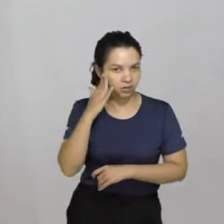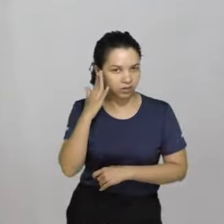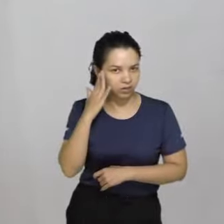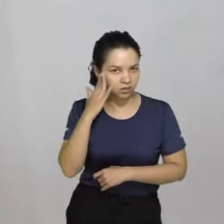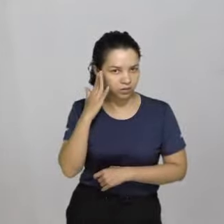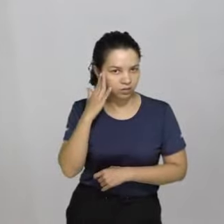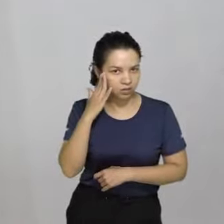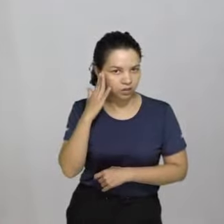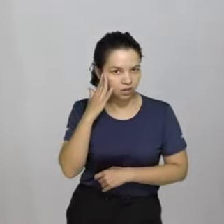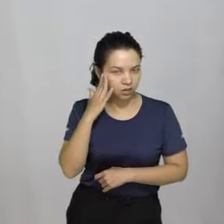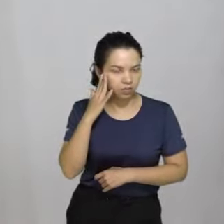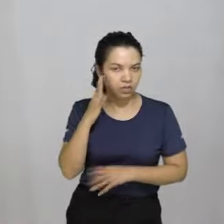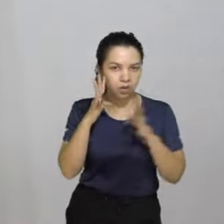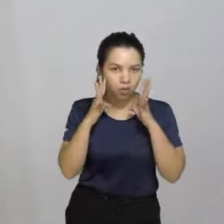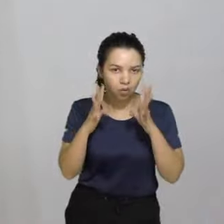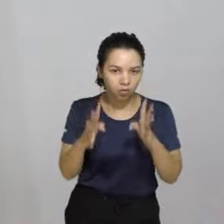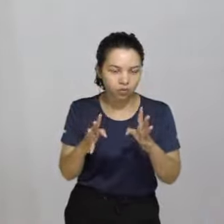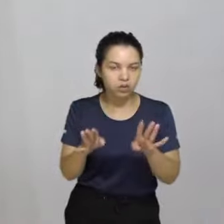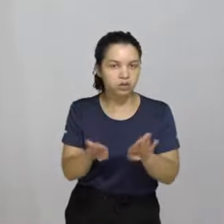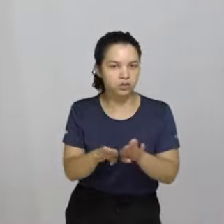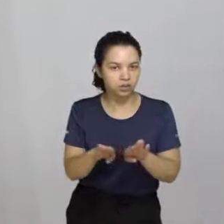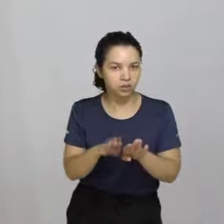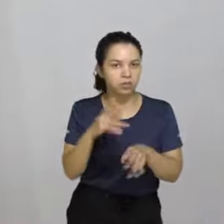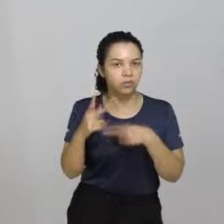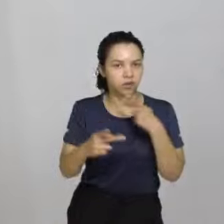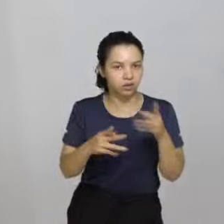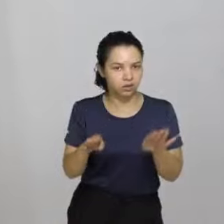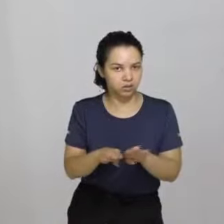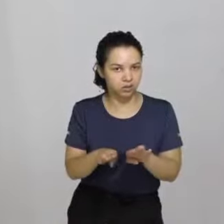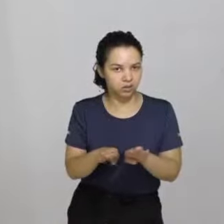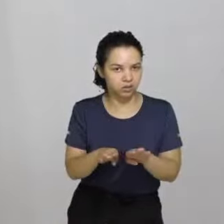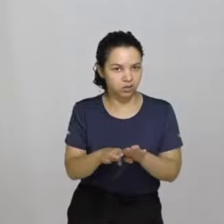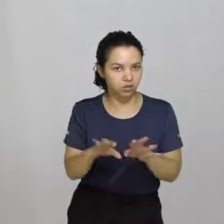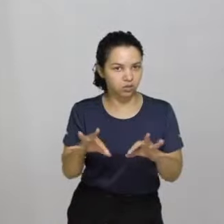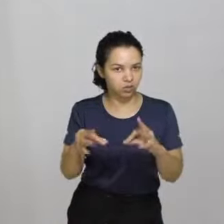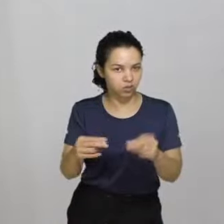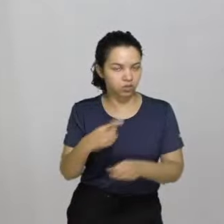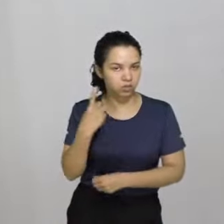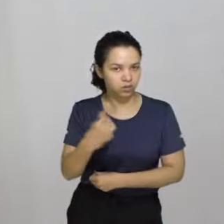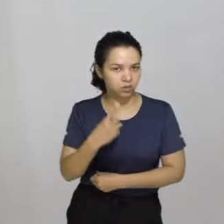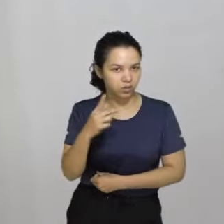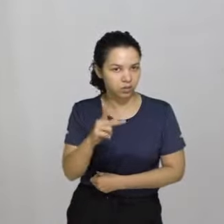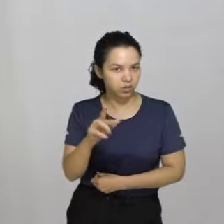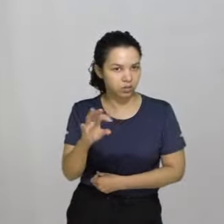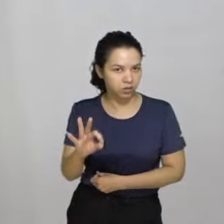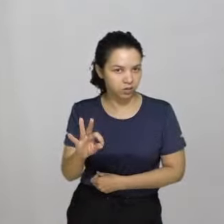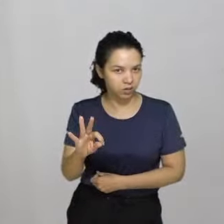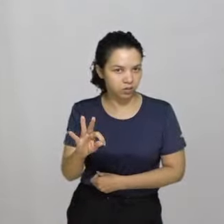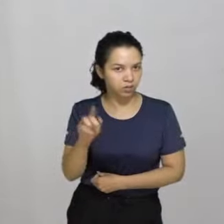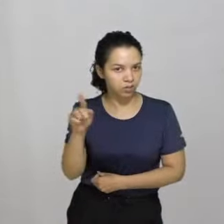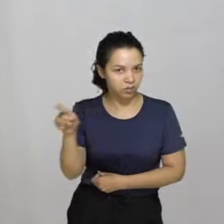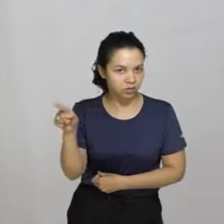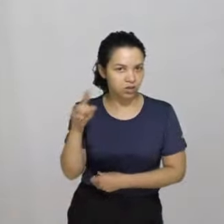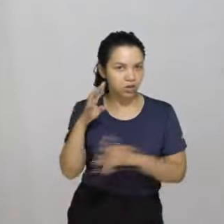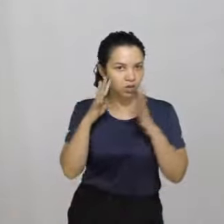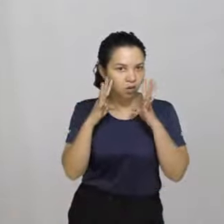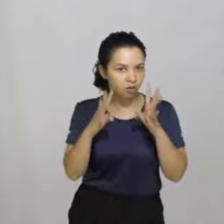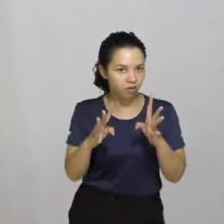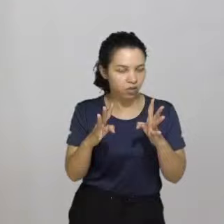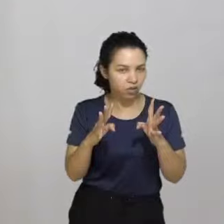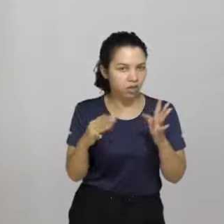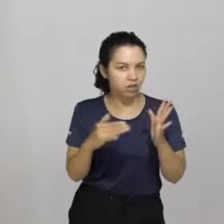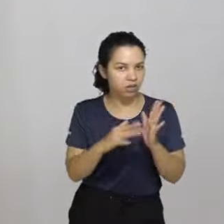falar. Eu vi todos os deputados do PT se manifestar aqui e vocês ouviram atentamente até o fim. Então eu